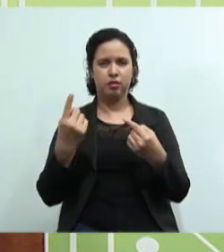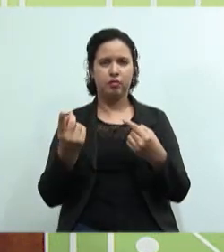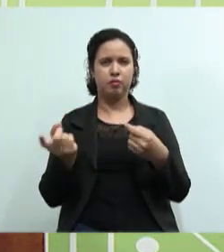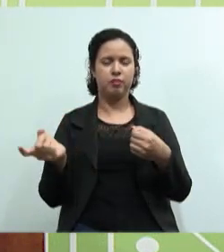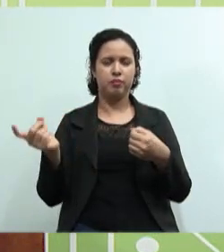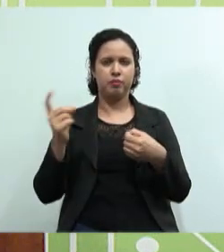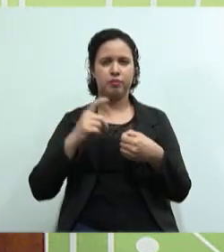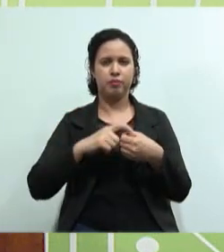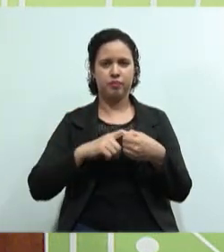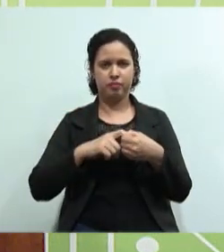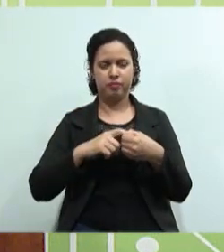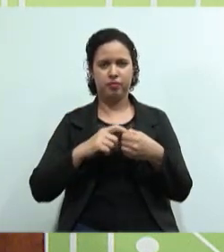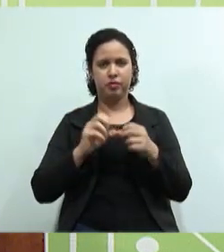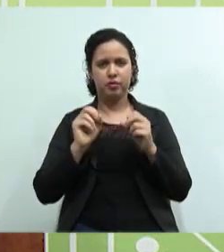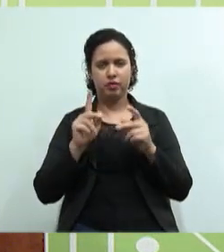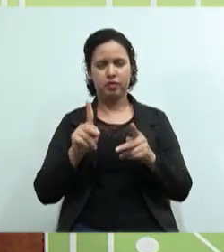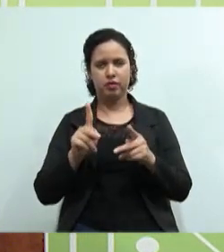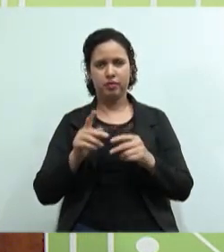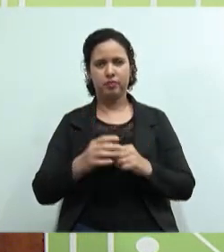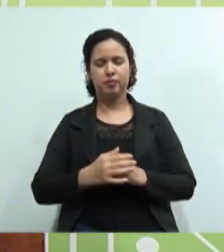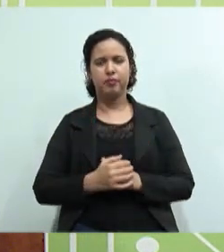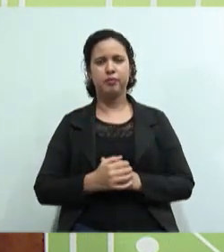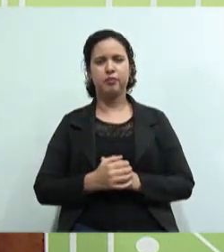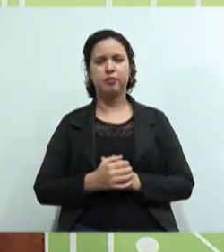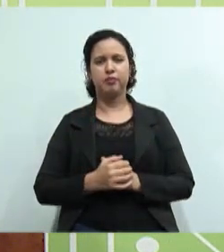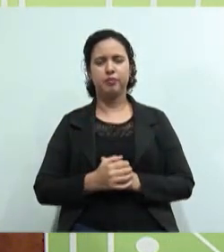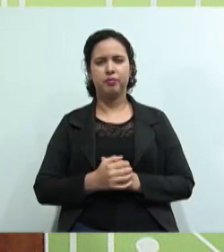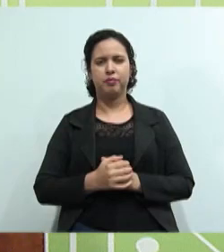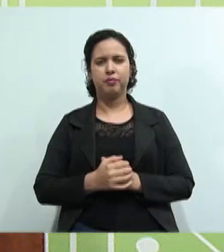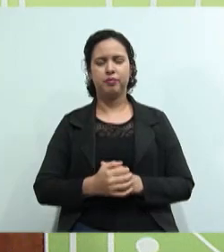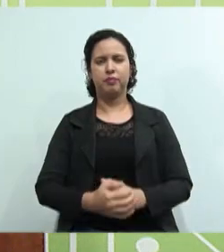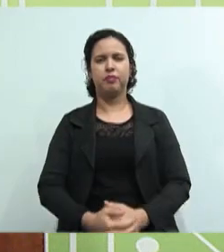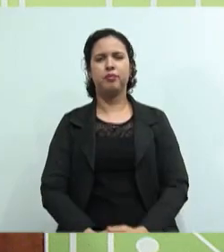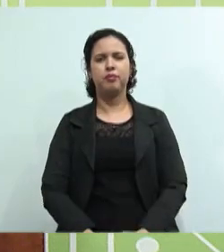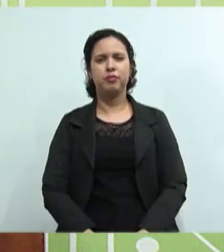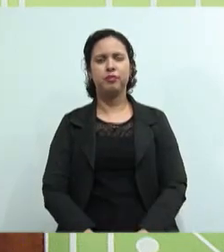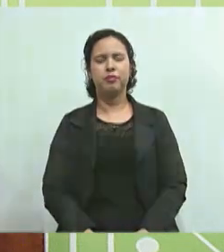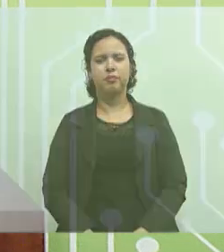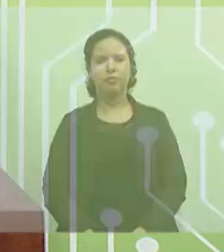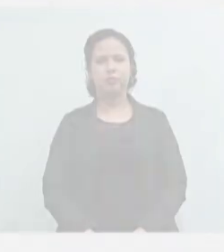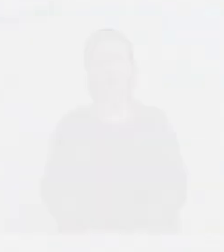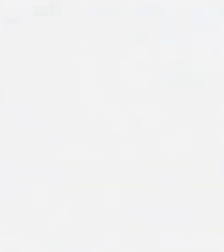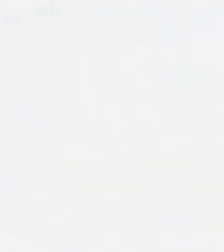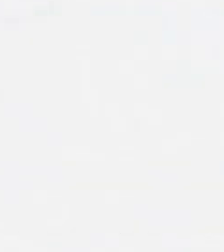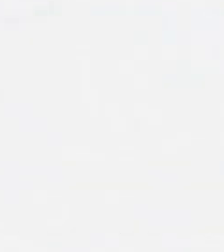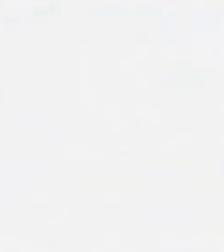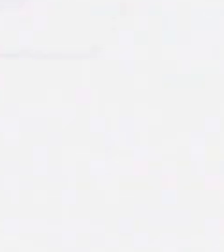nós retornaremos, ok? Até daqui a pouquinho.